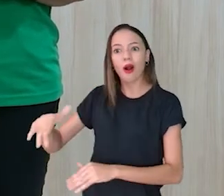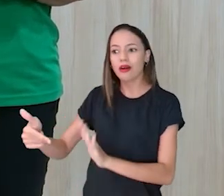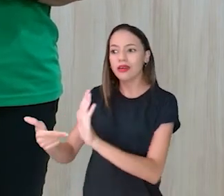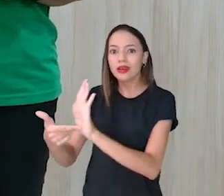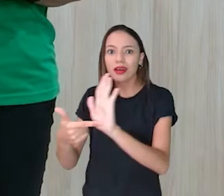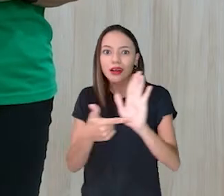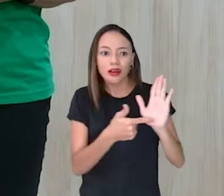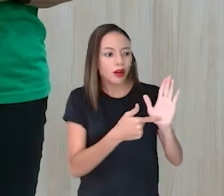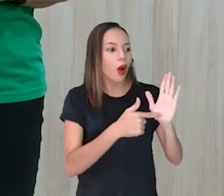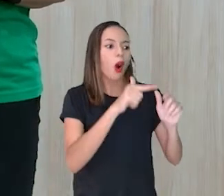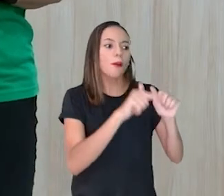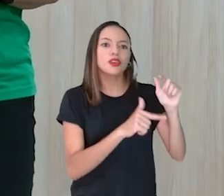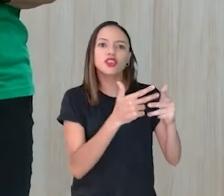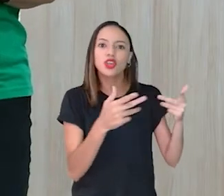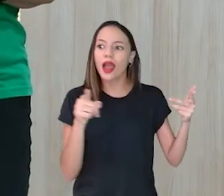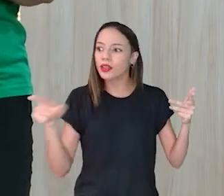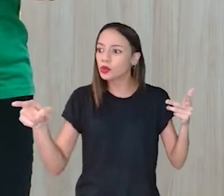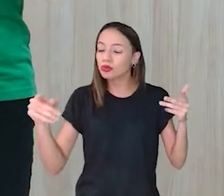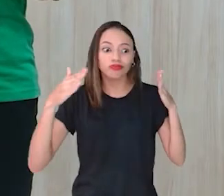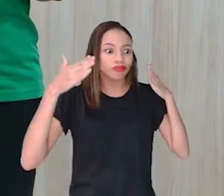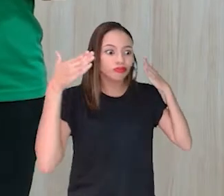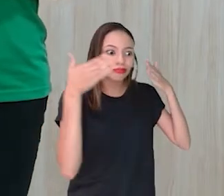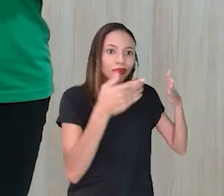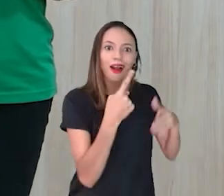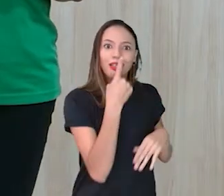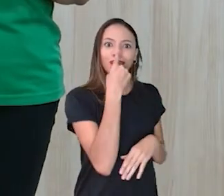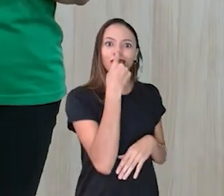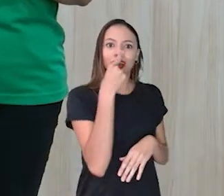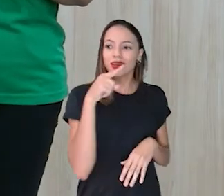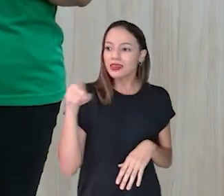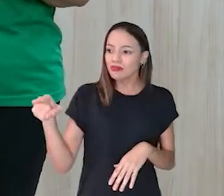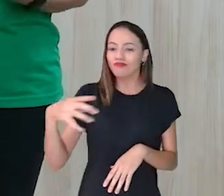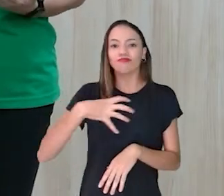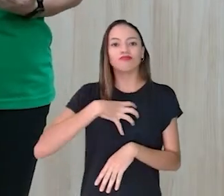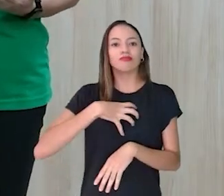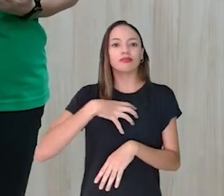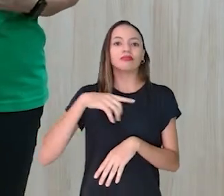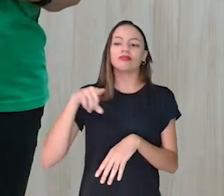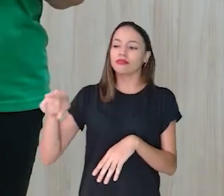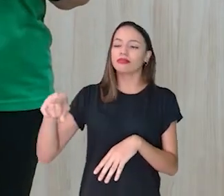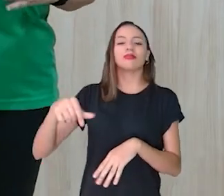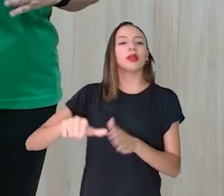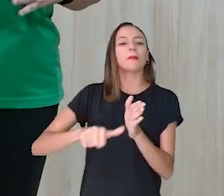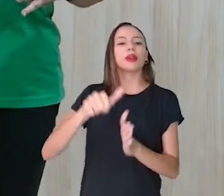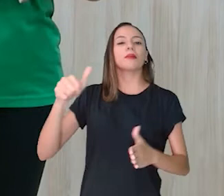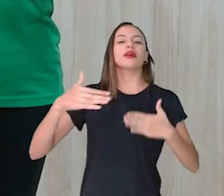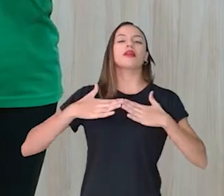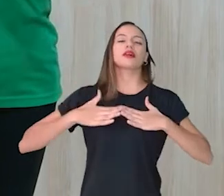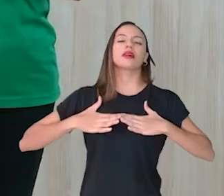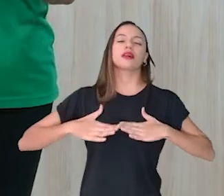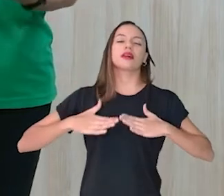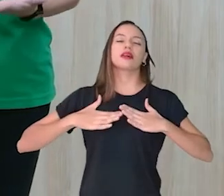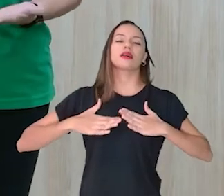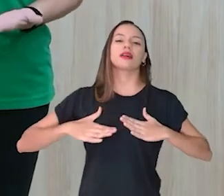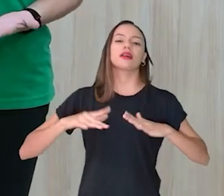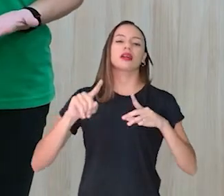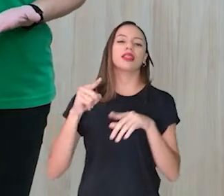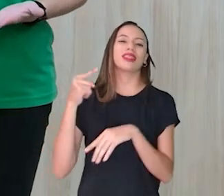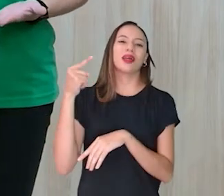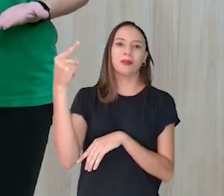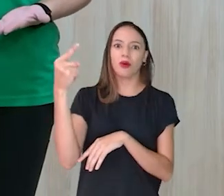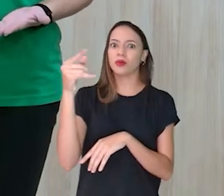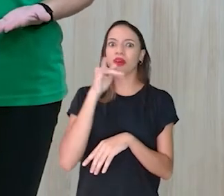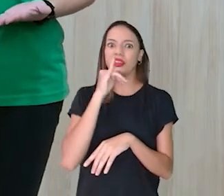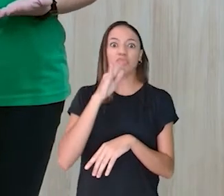objeto que seja do interesse dele, para que ele primeiro vá se acalmando e não colocá-lo logo diante de